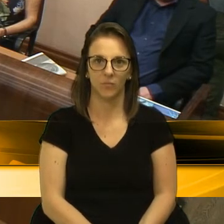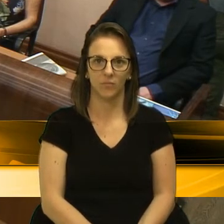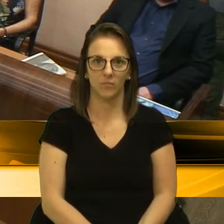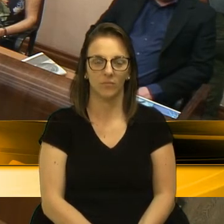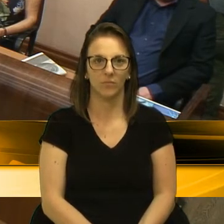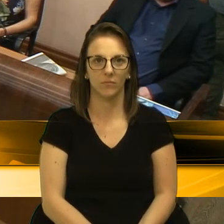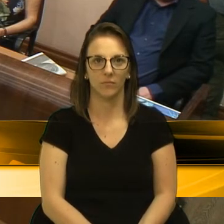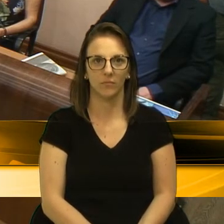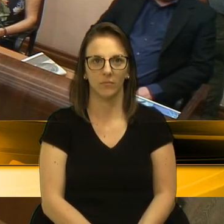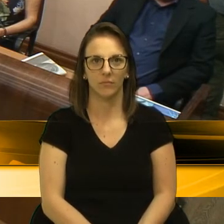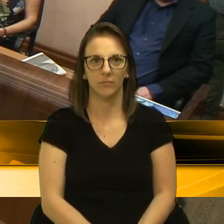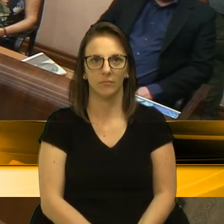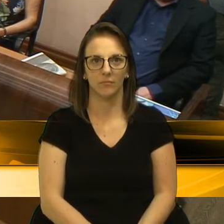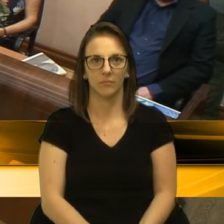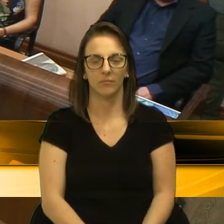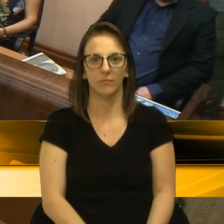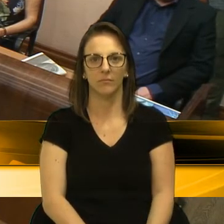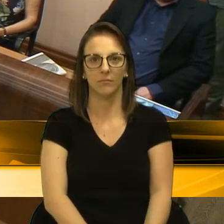Por favor.